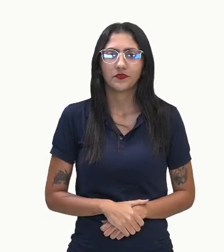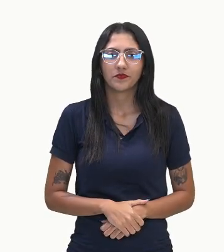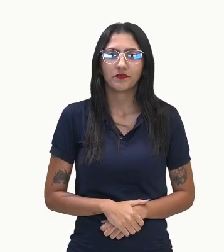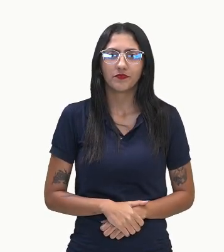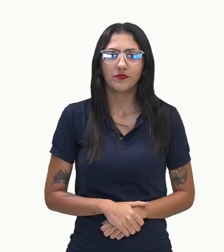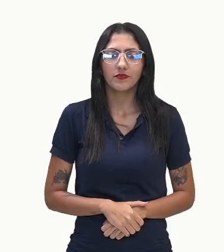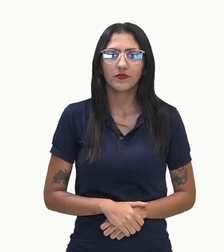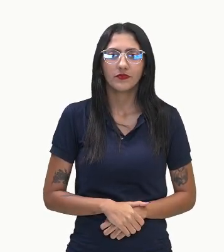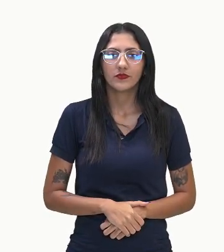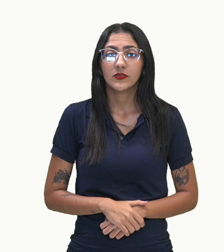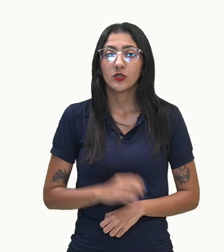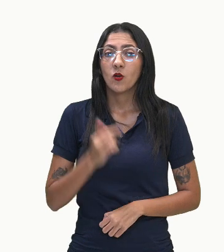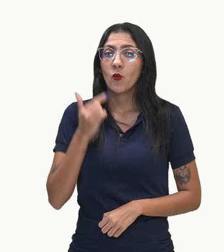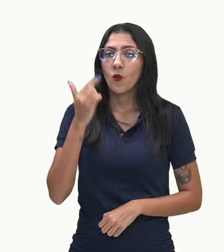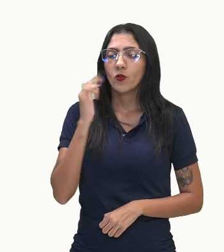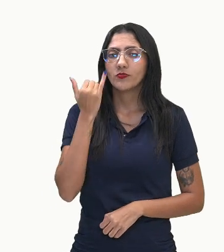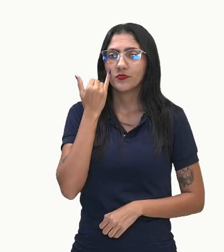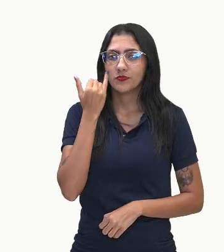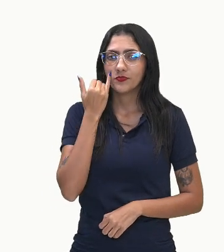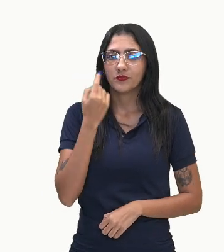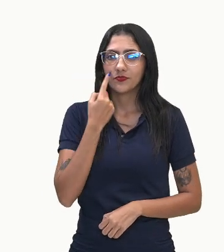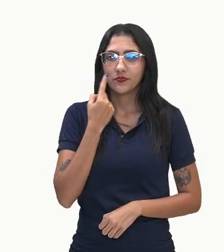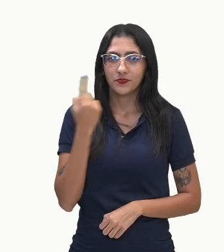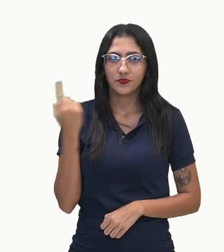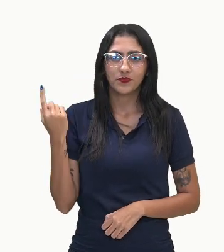Outro também importante é o retângulo.